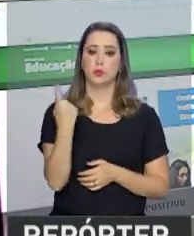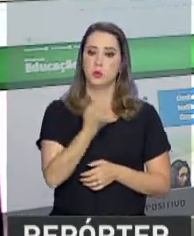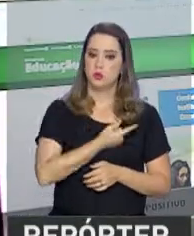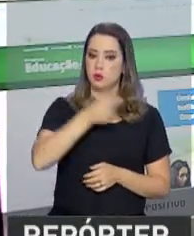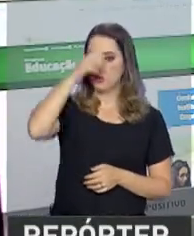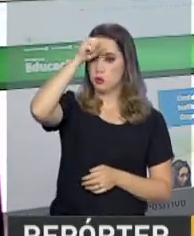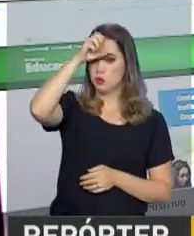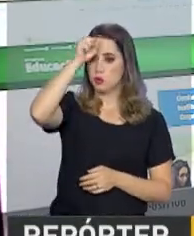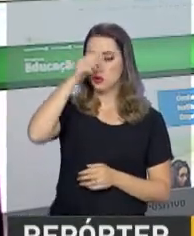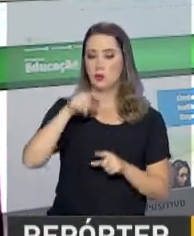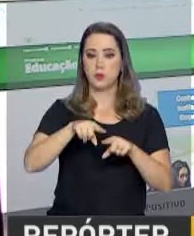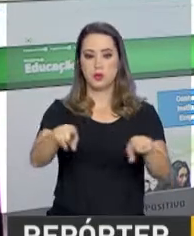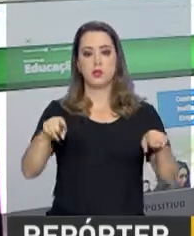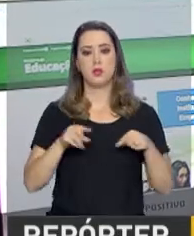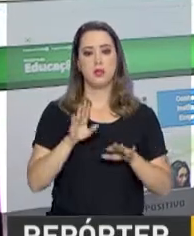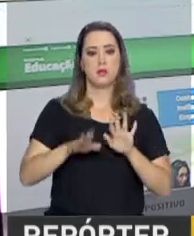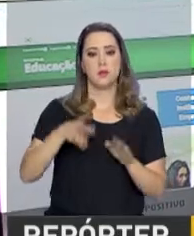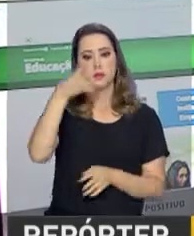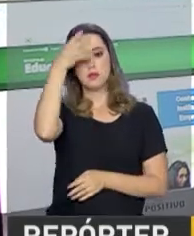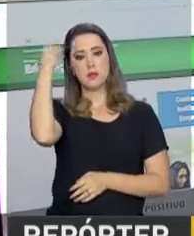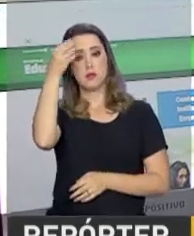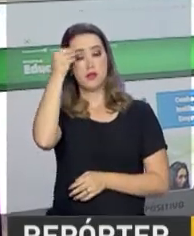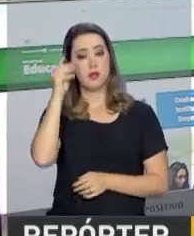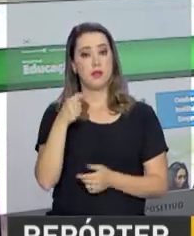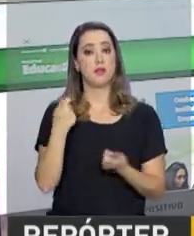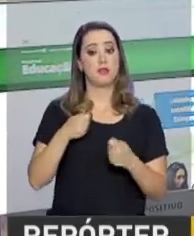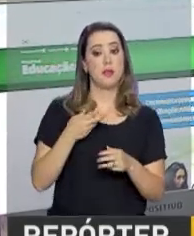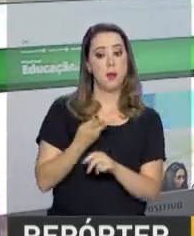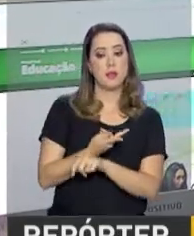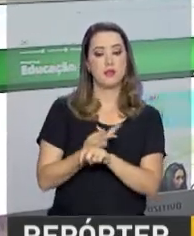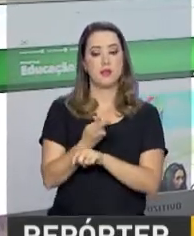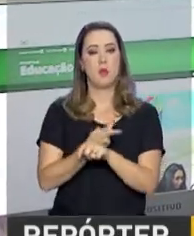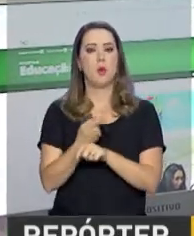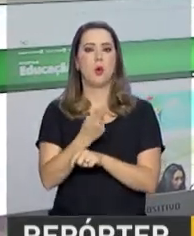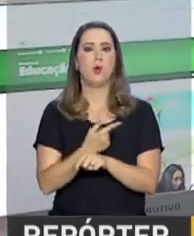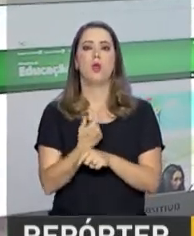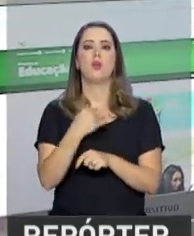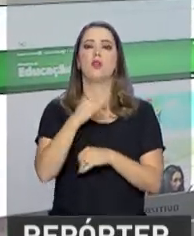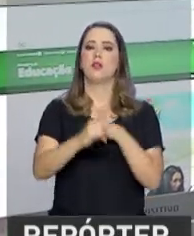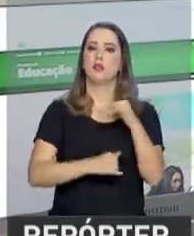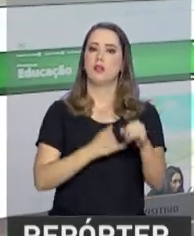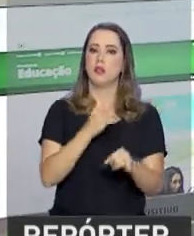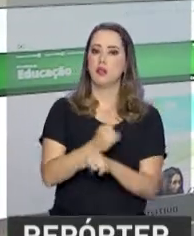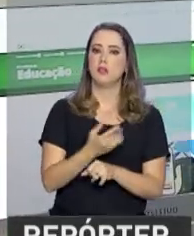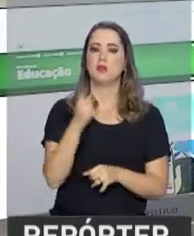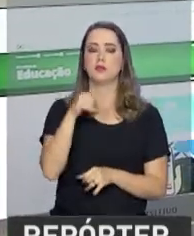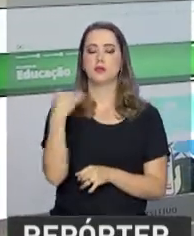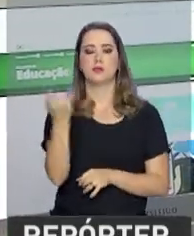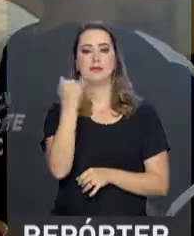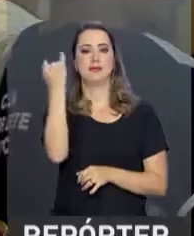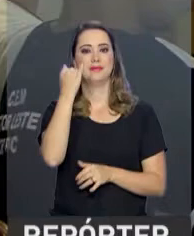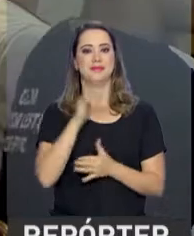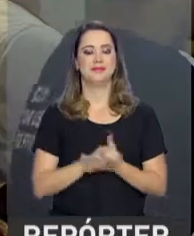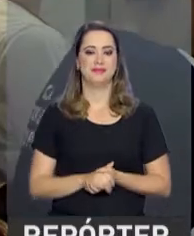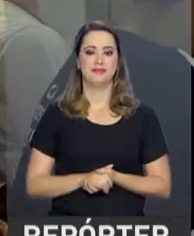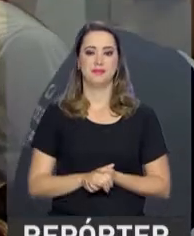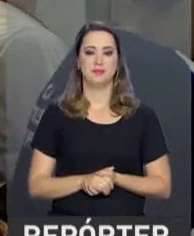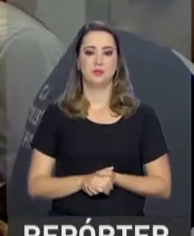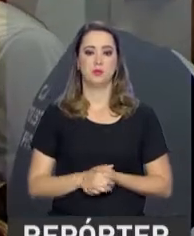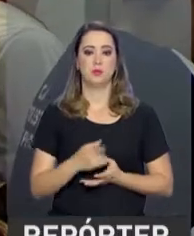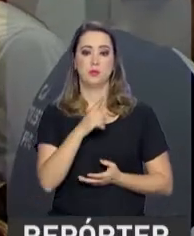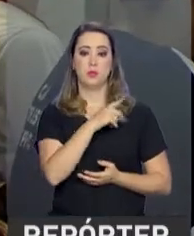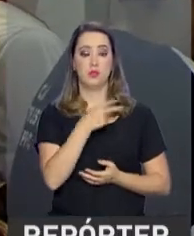nem sempre fica muito na memória normalmente a gente vai na internet no youtube pesquisar então a internet é muito importante para o estado já para